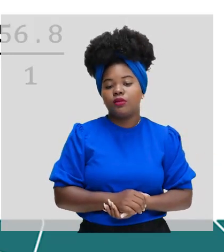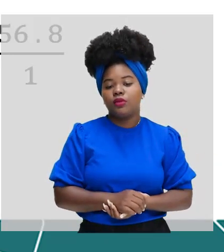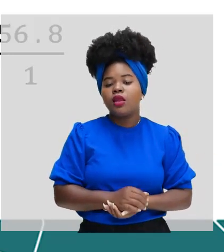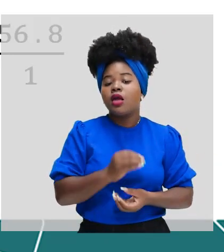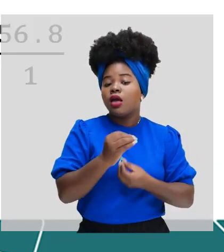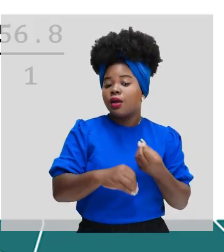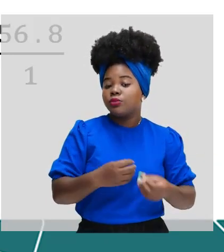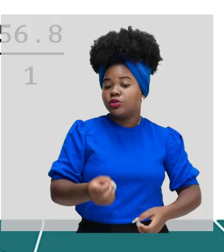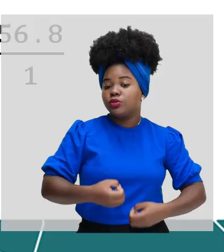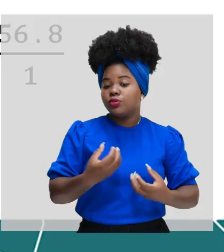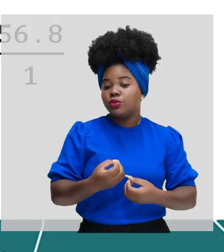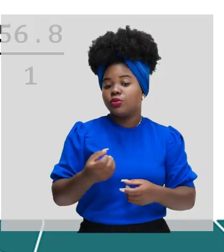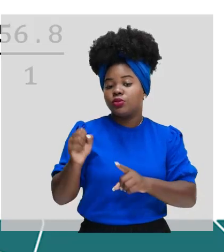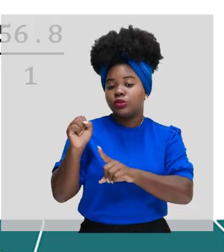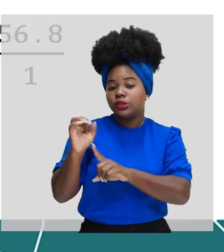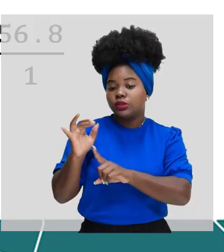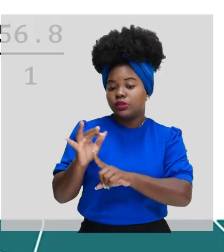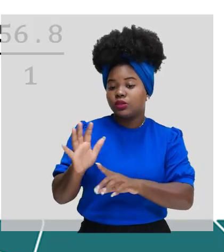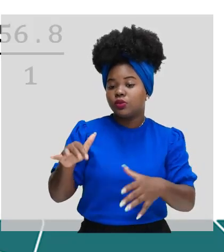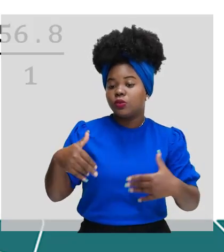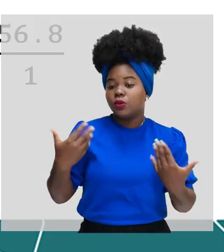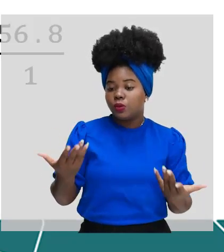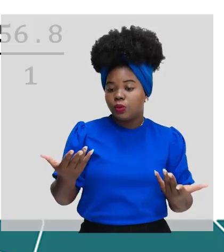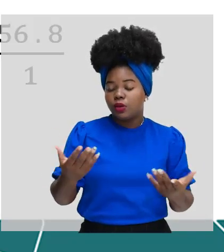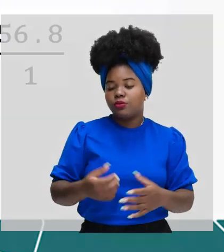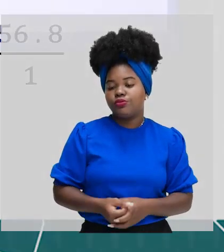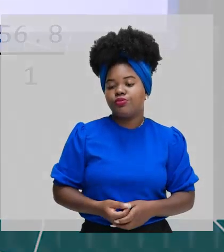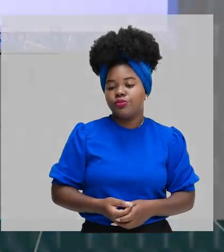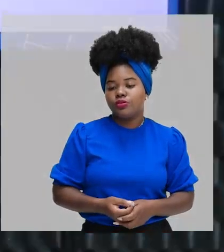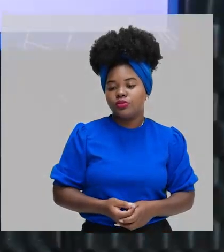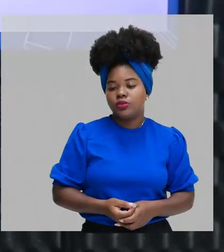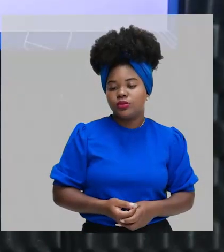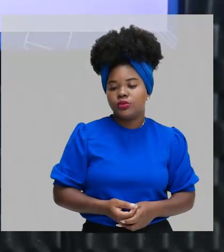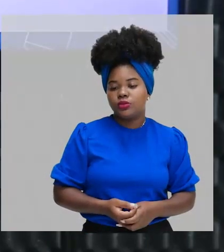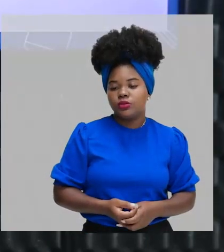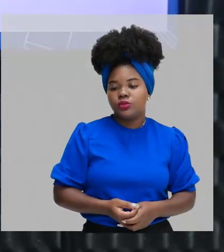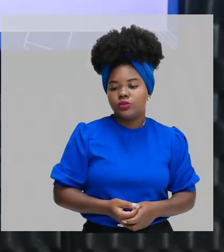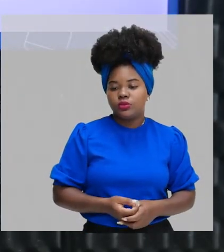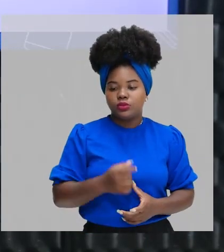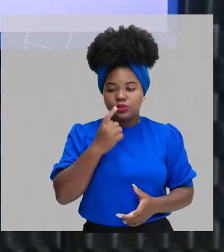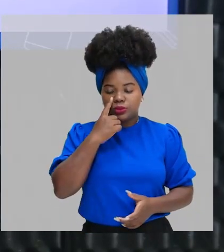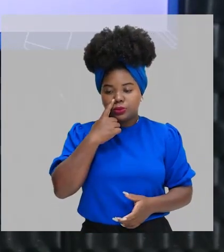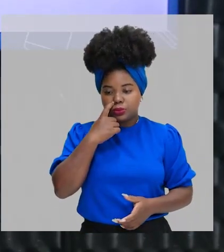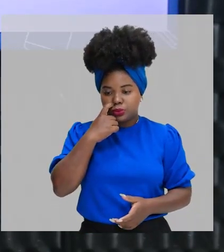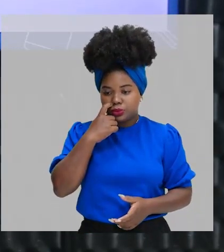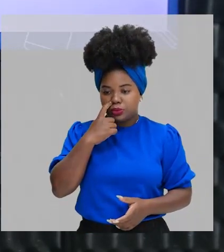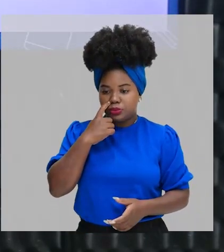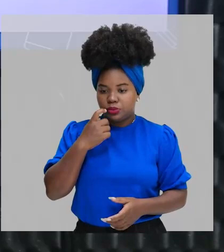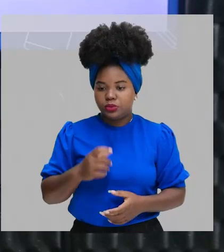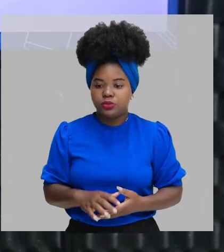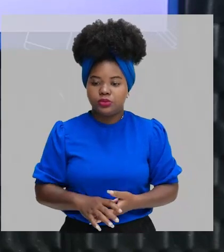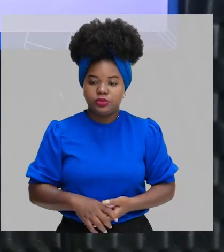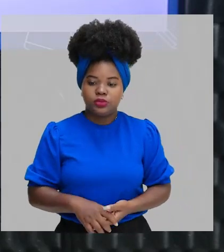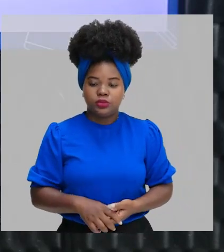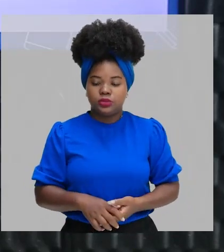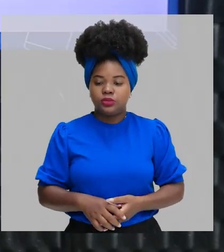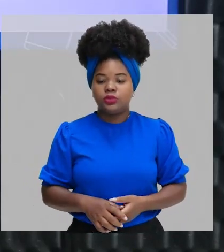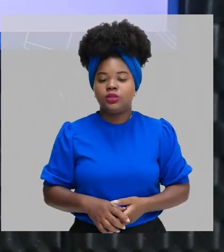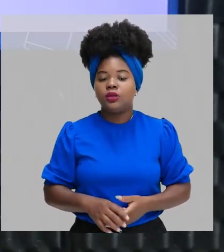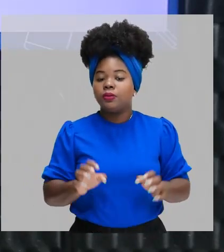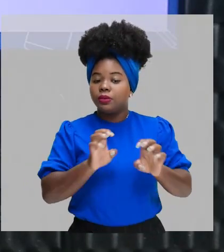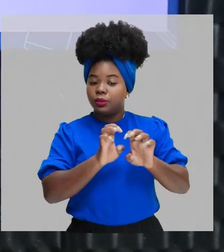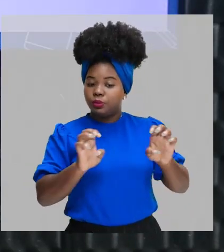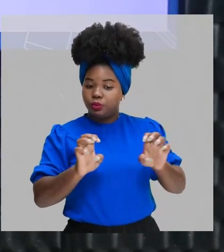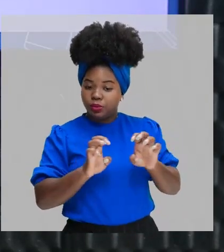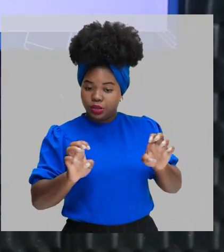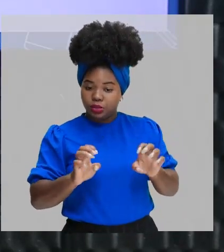produziu gases. Então, qual o volume total? Vamos somar os volumes de todos os componentes gasosos. Pela equação,